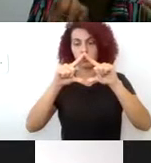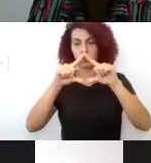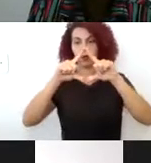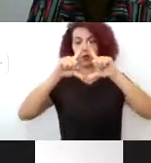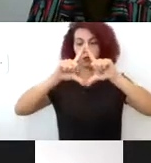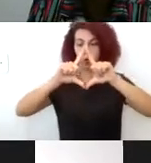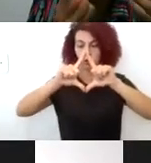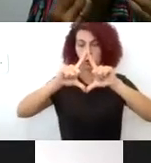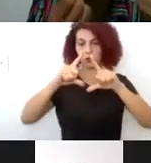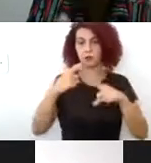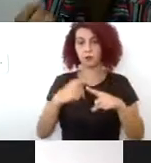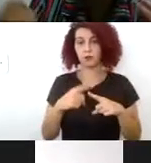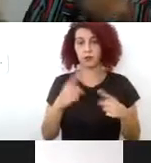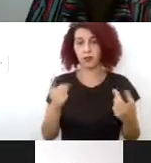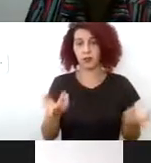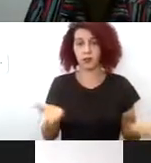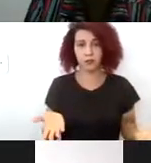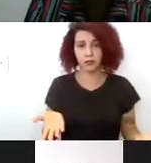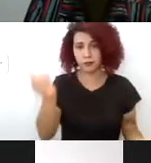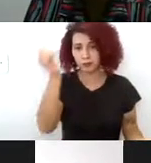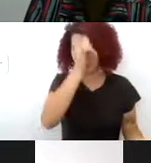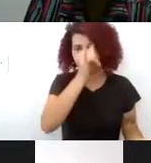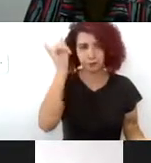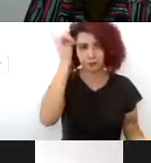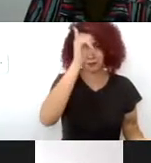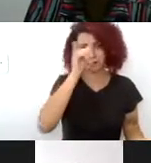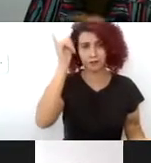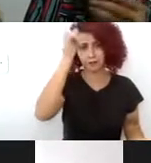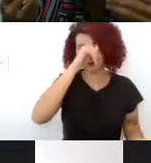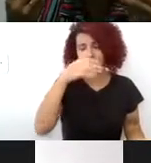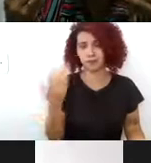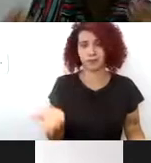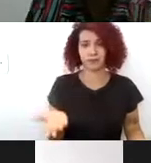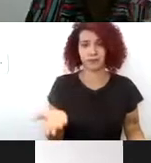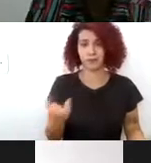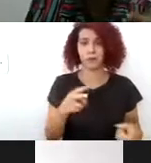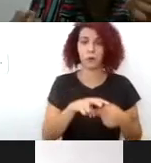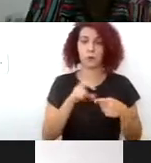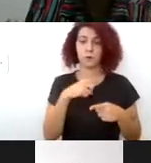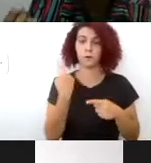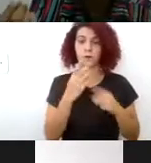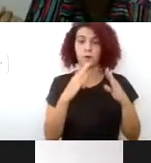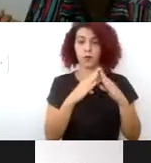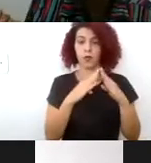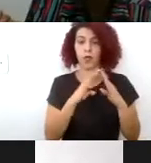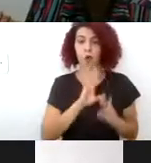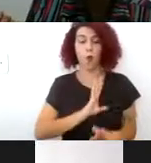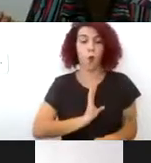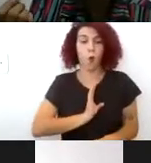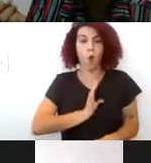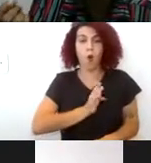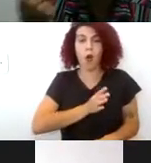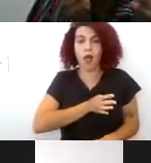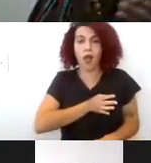Ela é ridícula ela não é o que o mundo é é por isso que as nossas casas São horríveis são quadrados